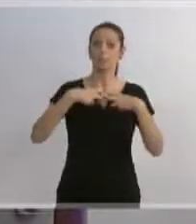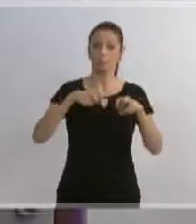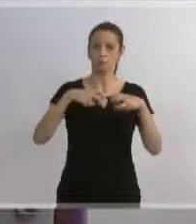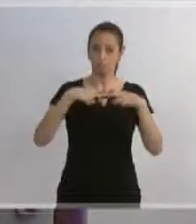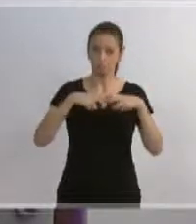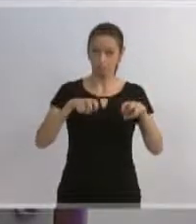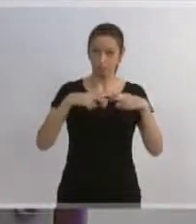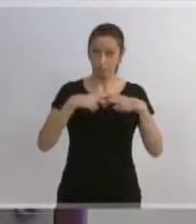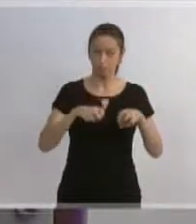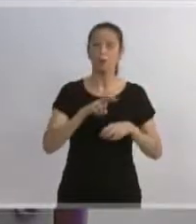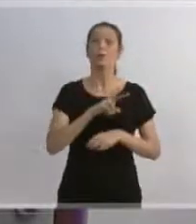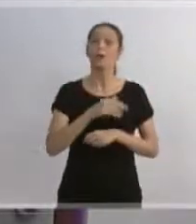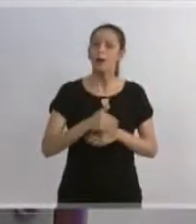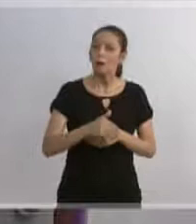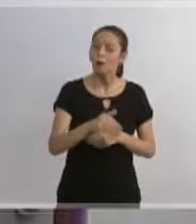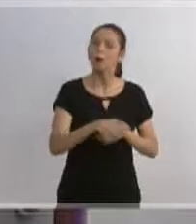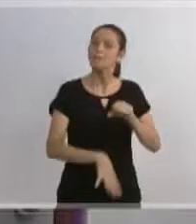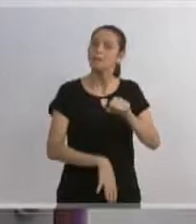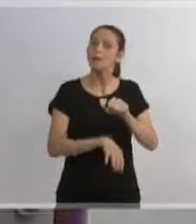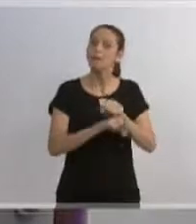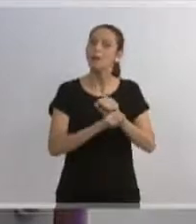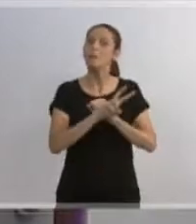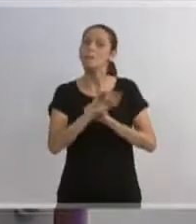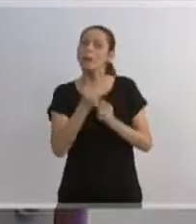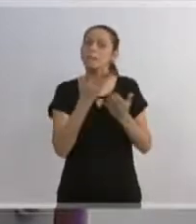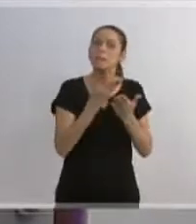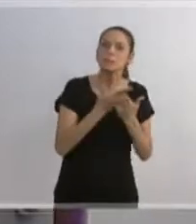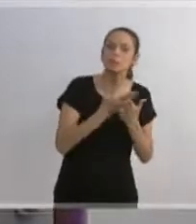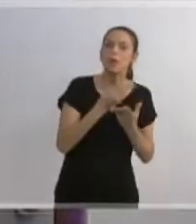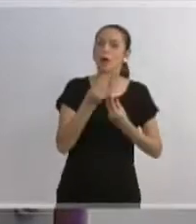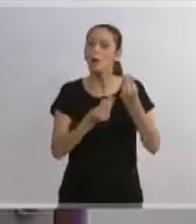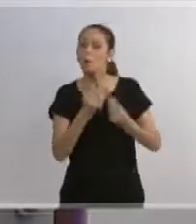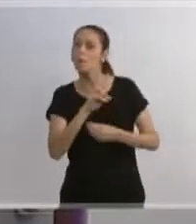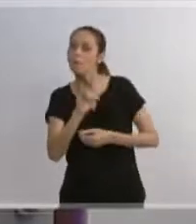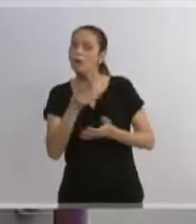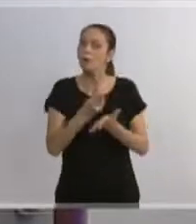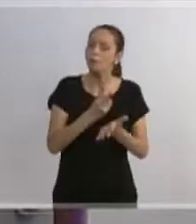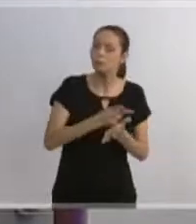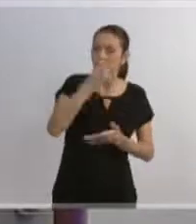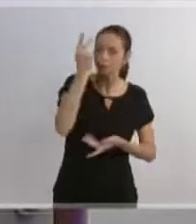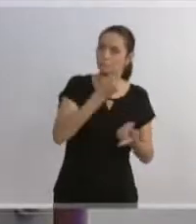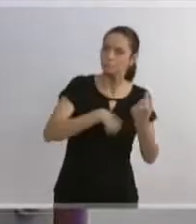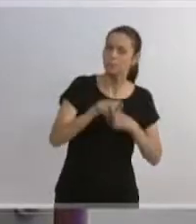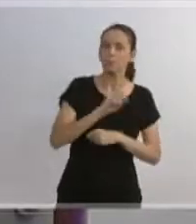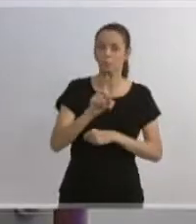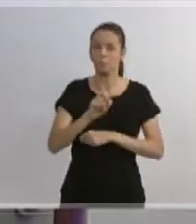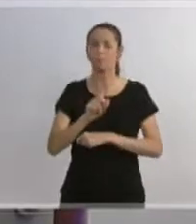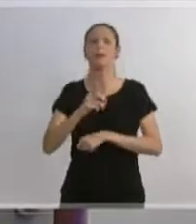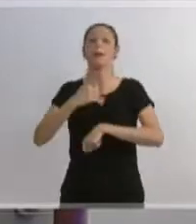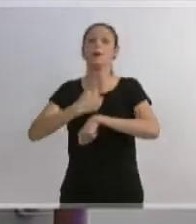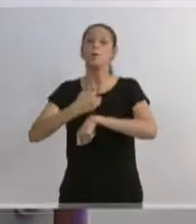vão passar por estudos do CETERB, Adriano. Estudos especiais nas linhas alpinas,